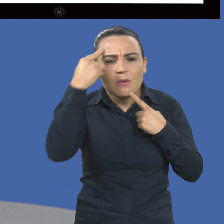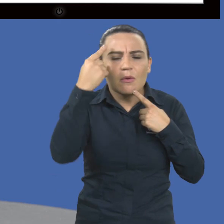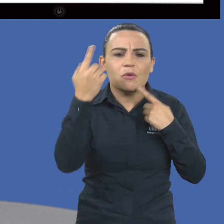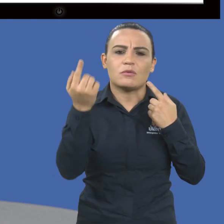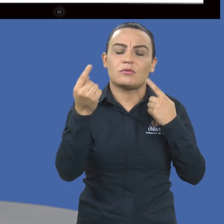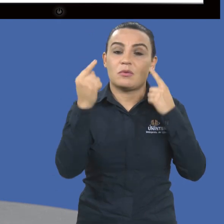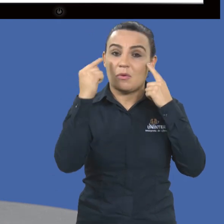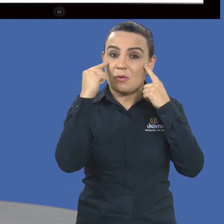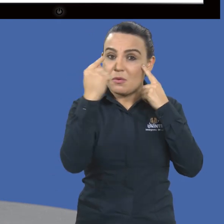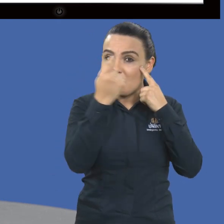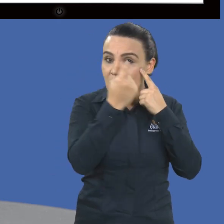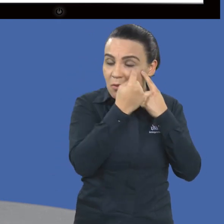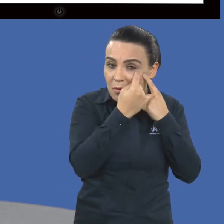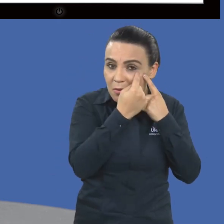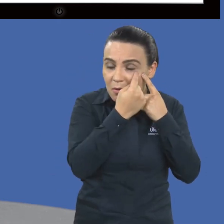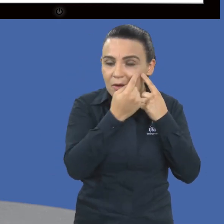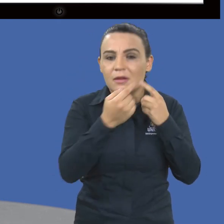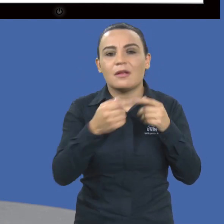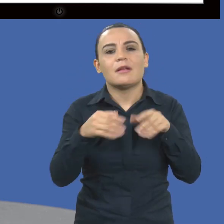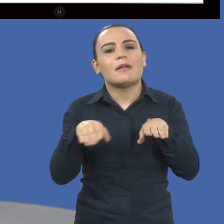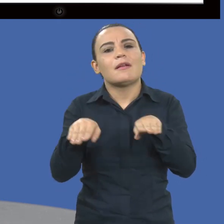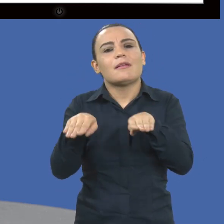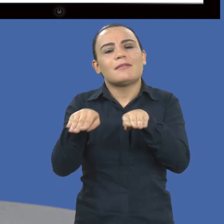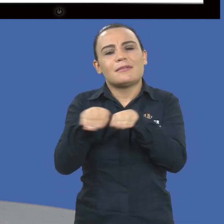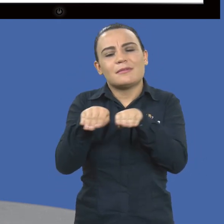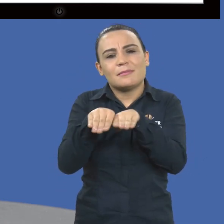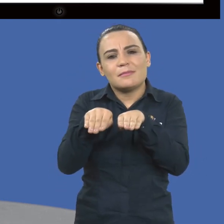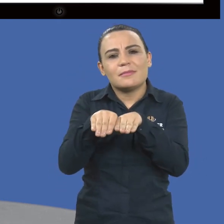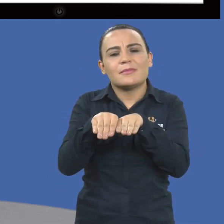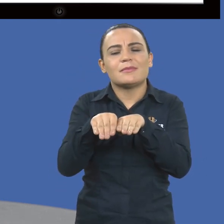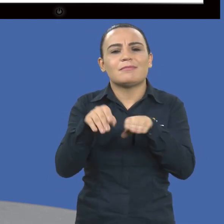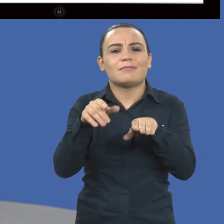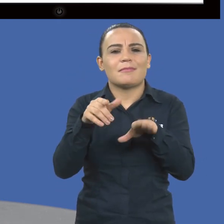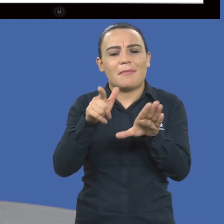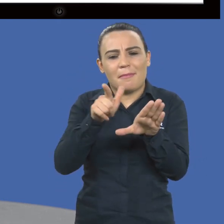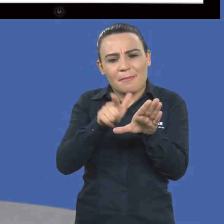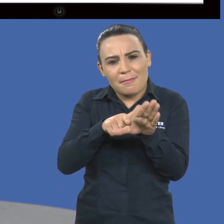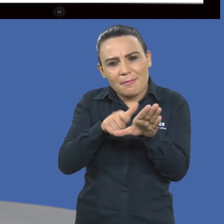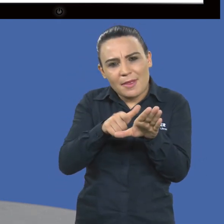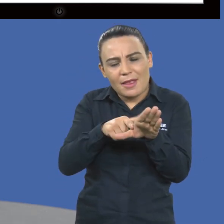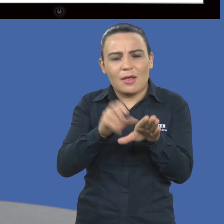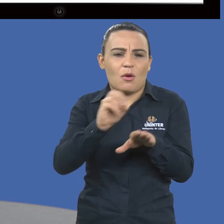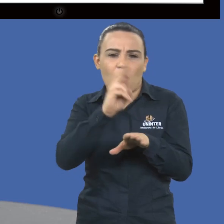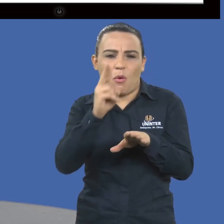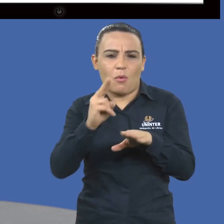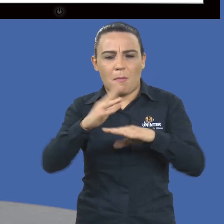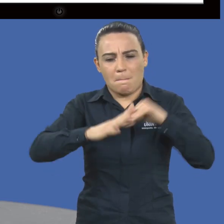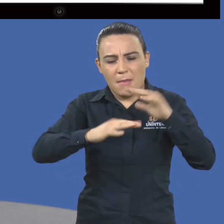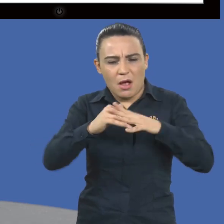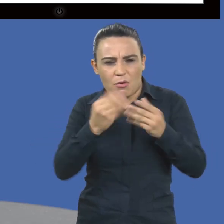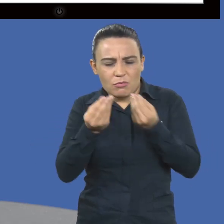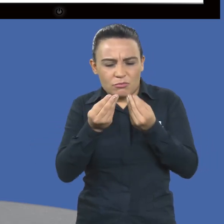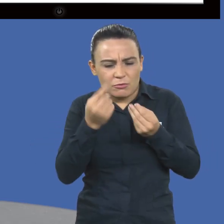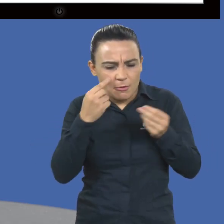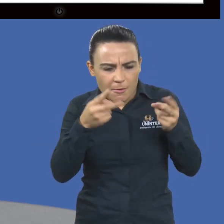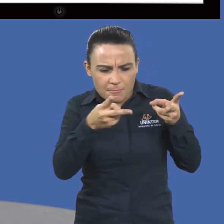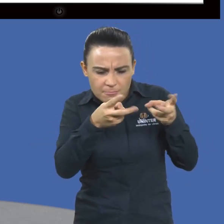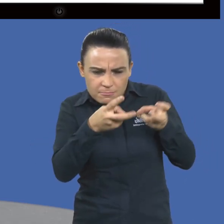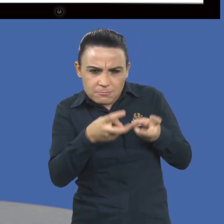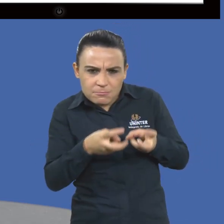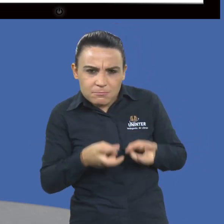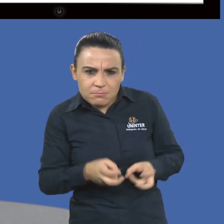um bem conhecido de todos, que é a prega única palmar, e você diz: ó, dona